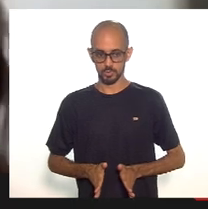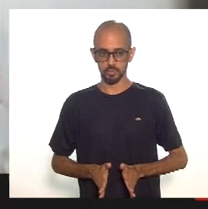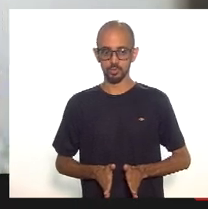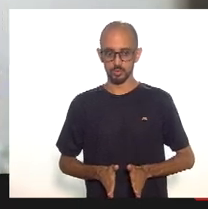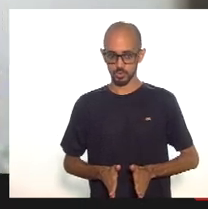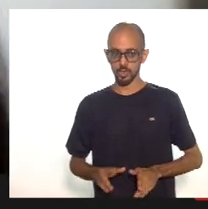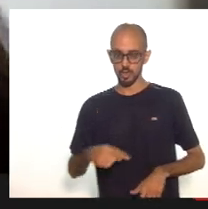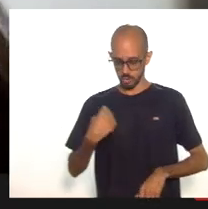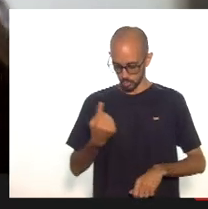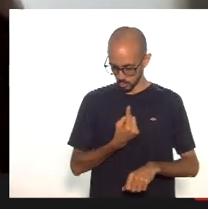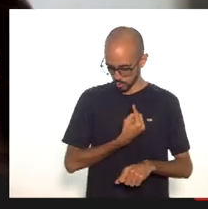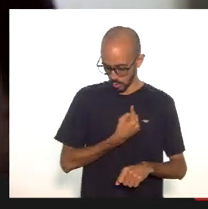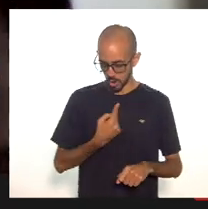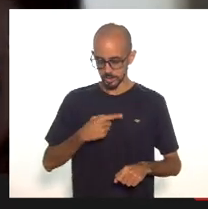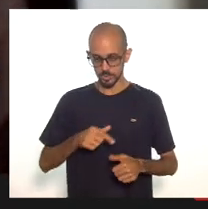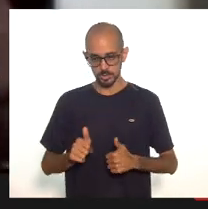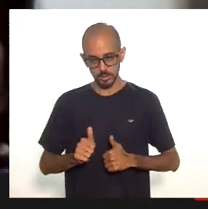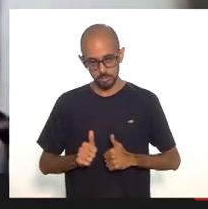vamos caminhando